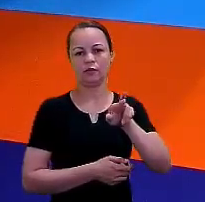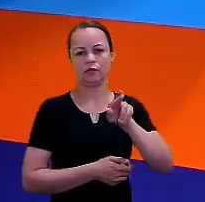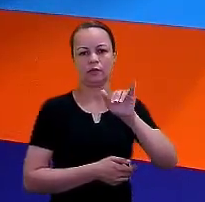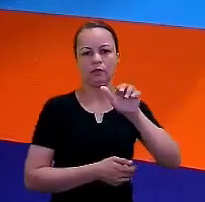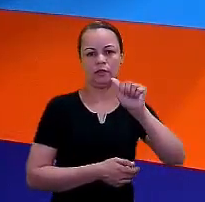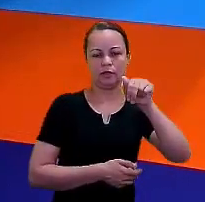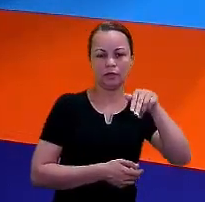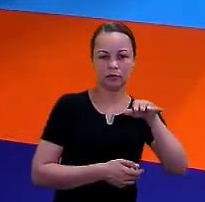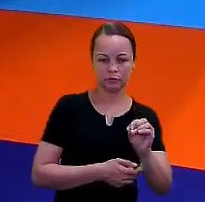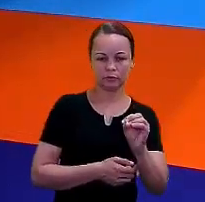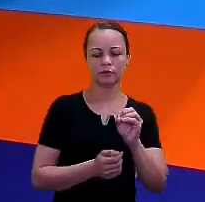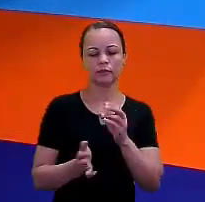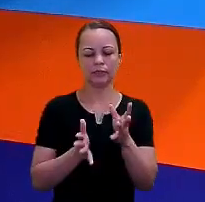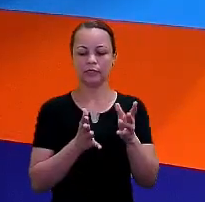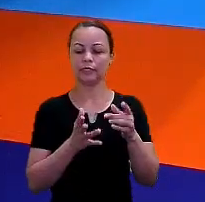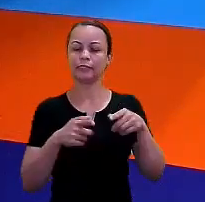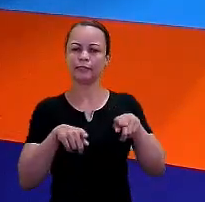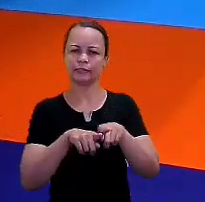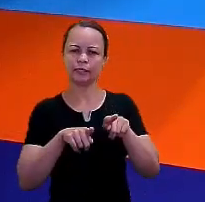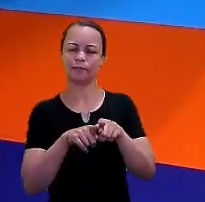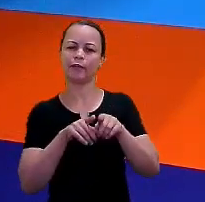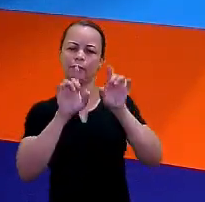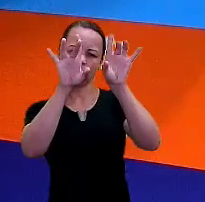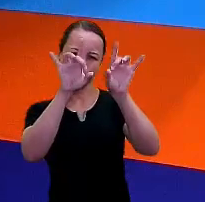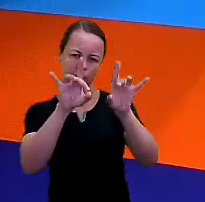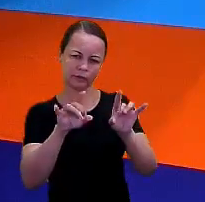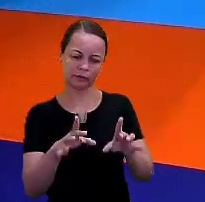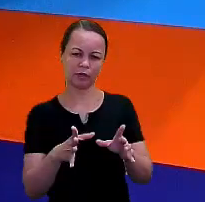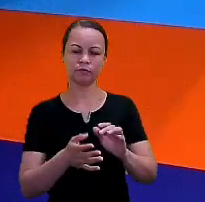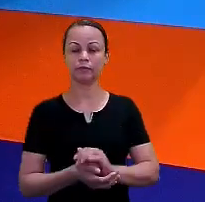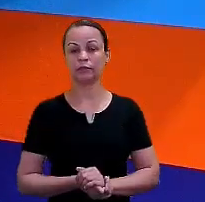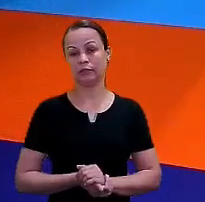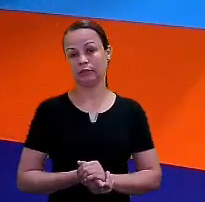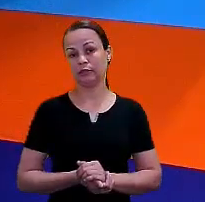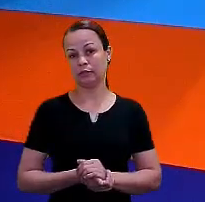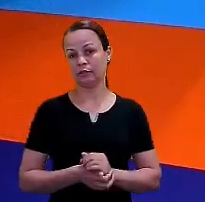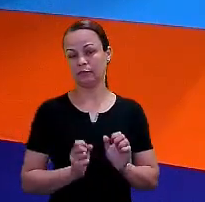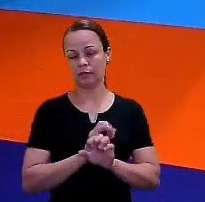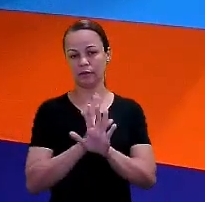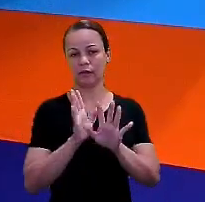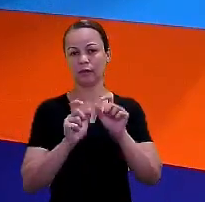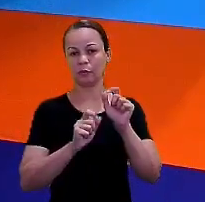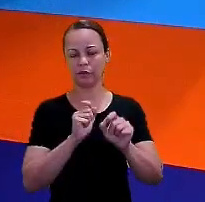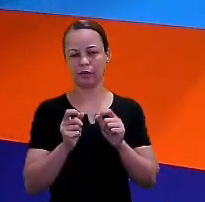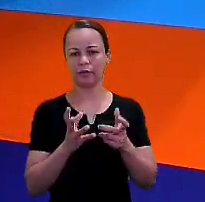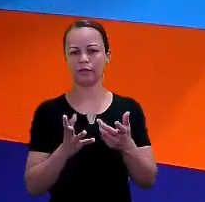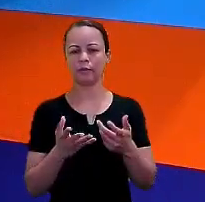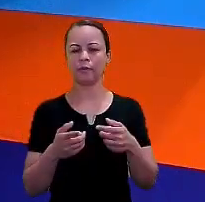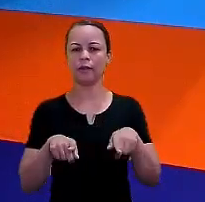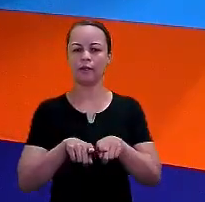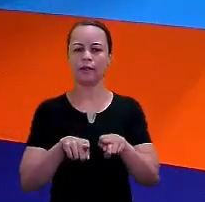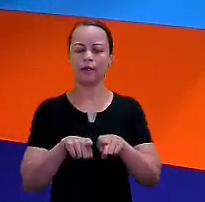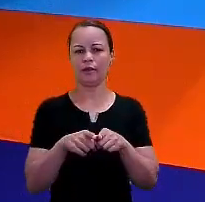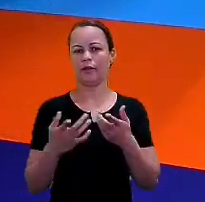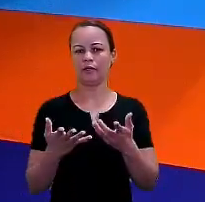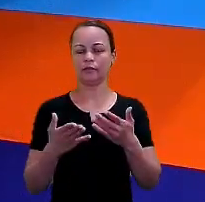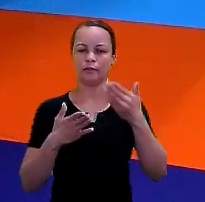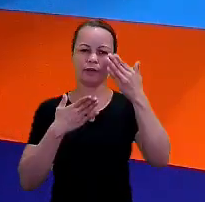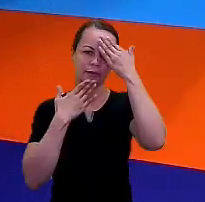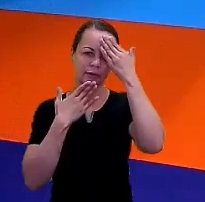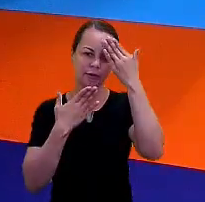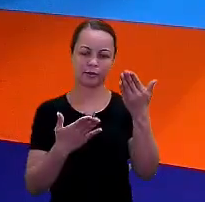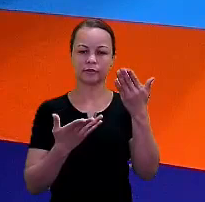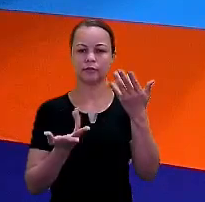sempre singular e muito especial dele. E claro, eu não podia deixar aqui também de deixar registrado, né, agradecer